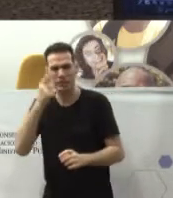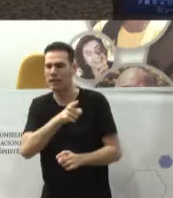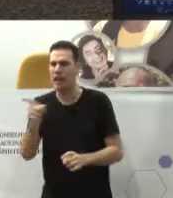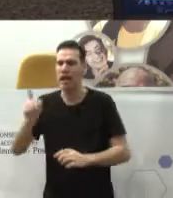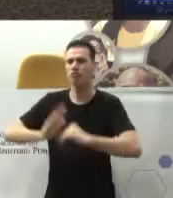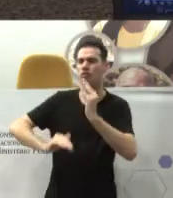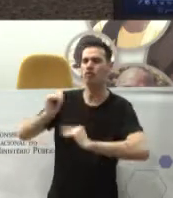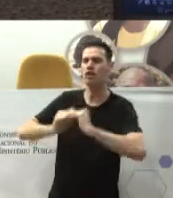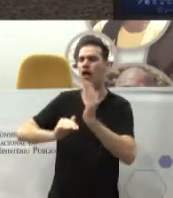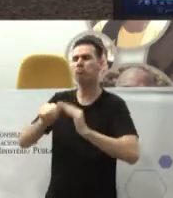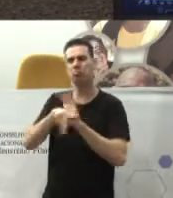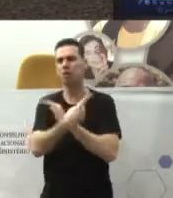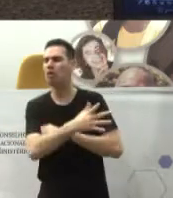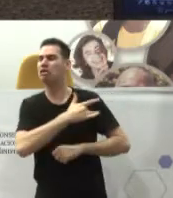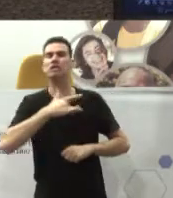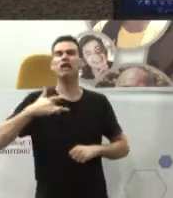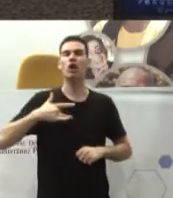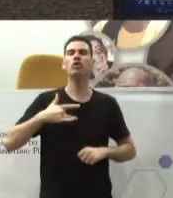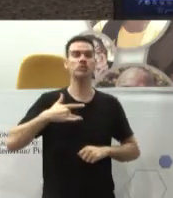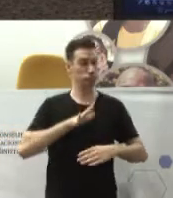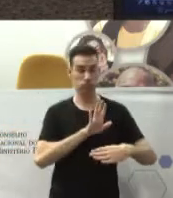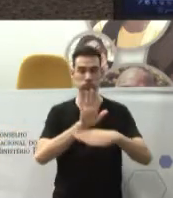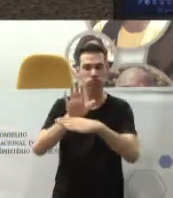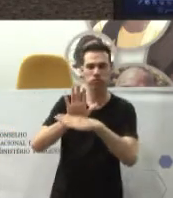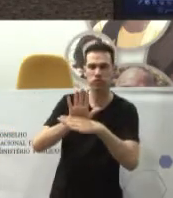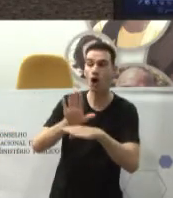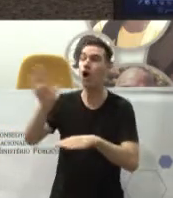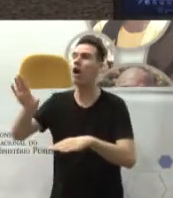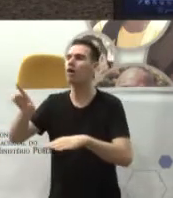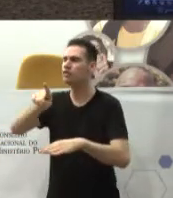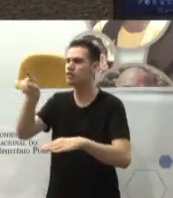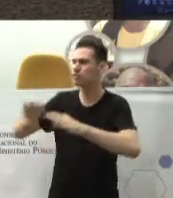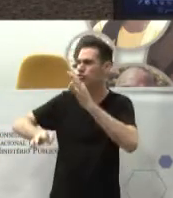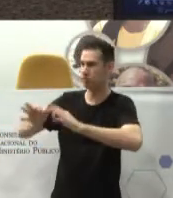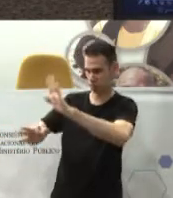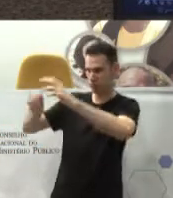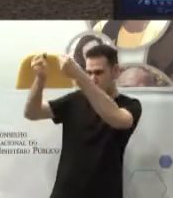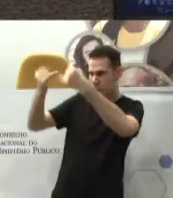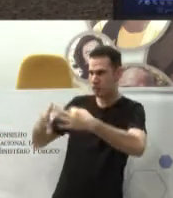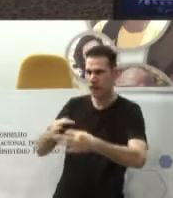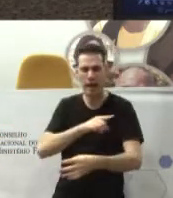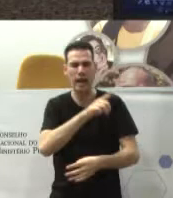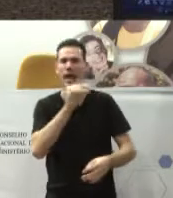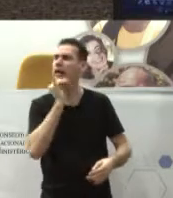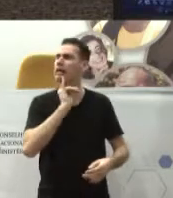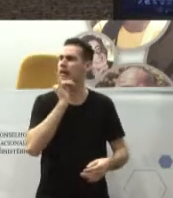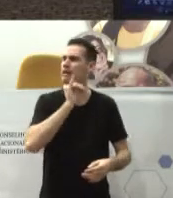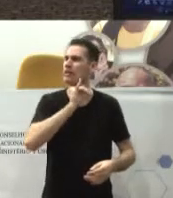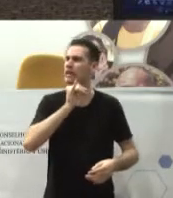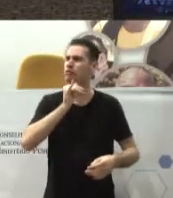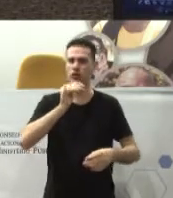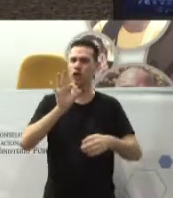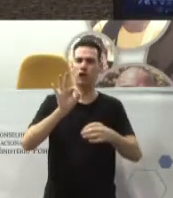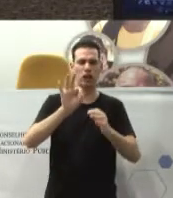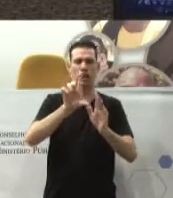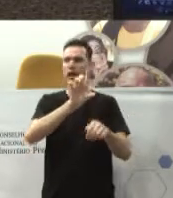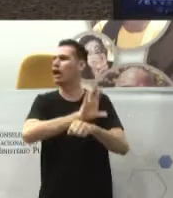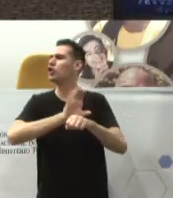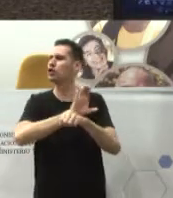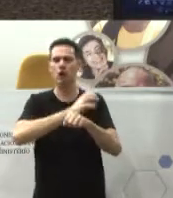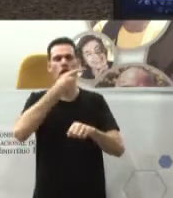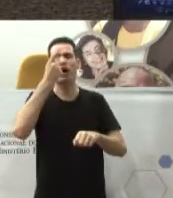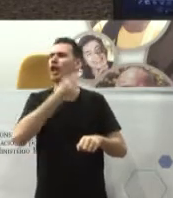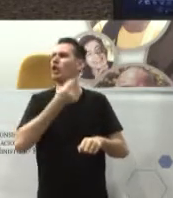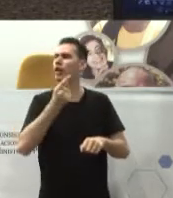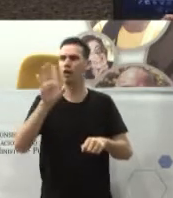saúde que possa auxiliar o magistrado na hora de decidir uma liminar. Eu posso perguntar para alguém, que